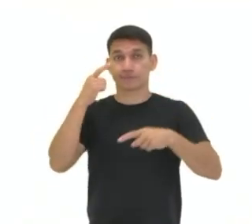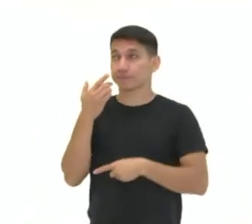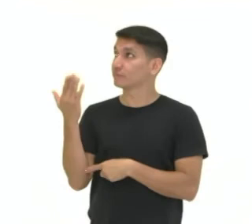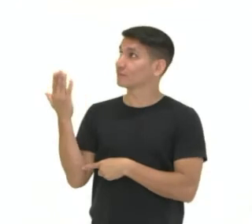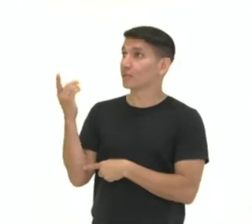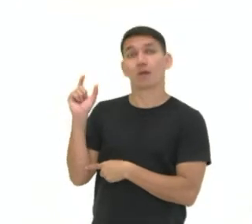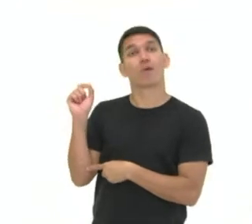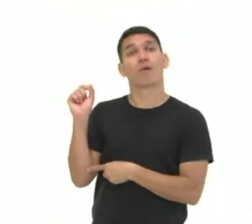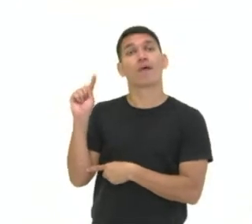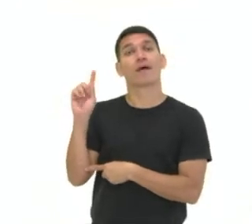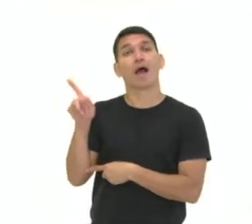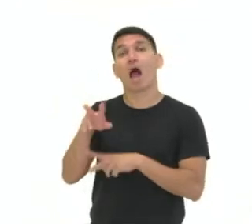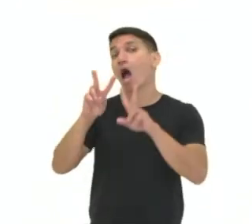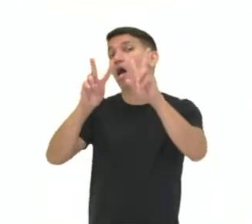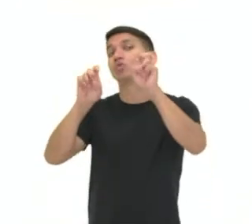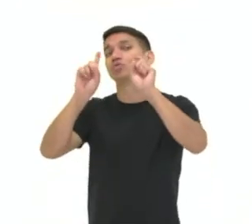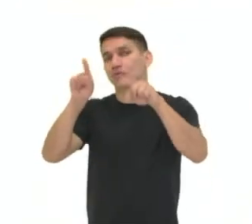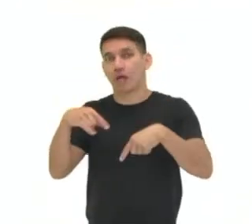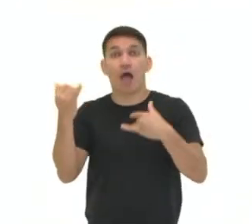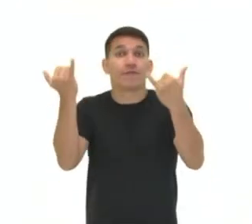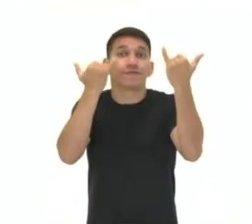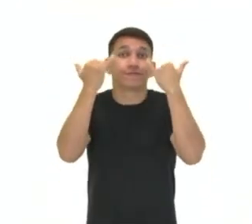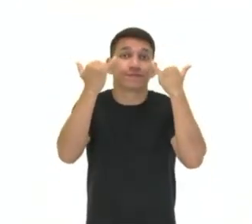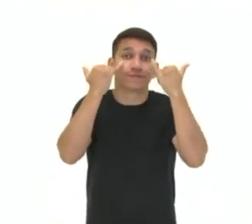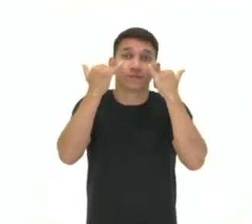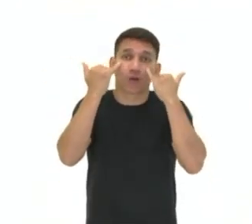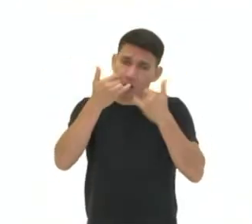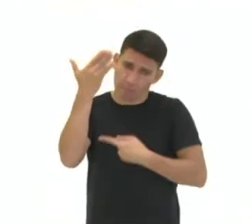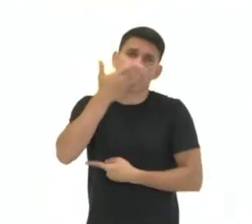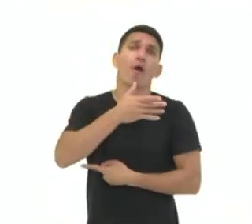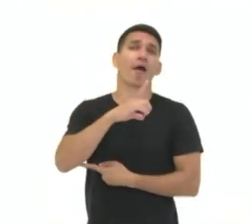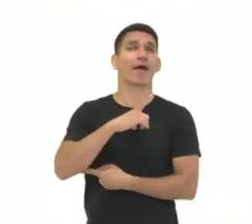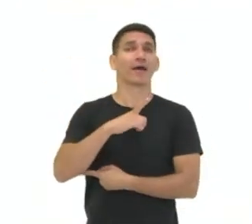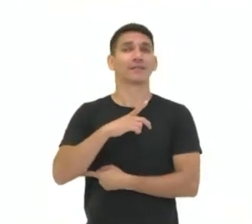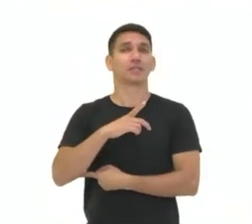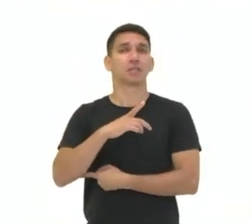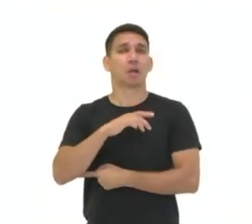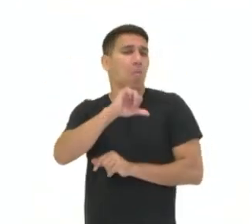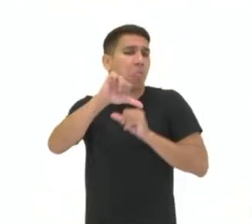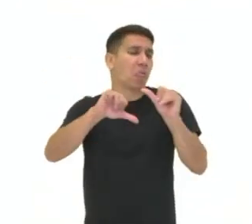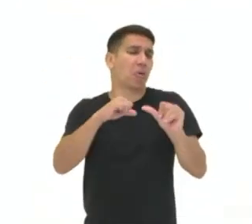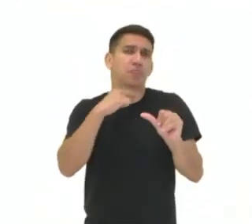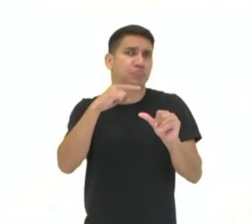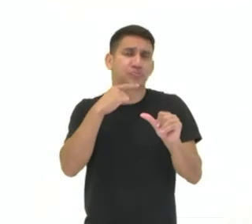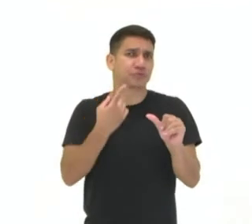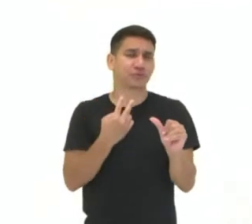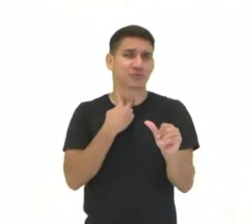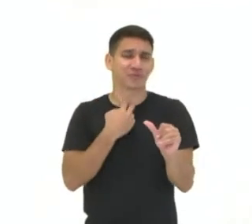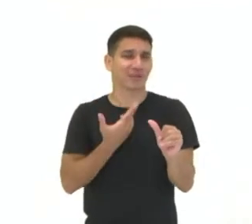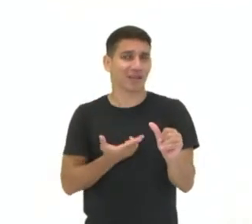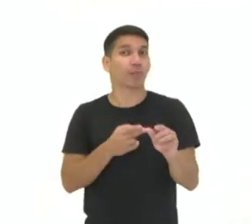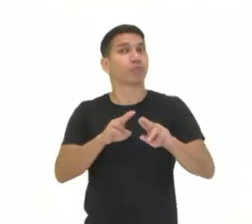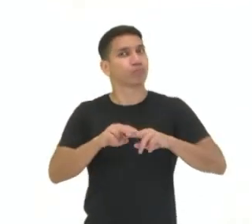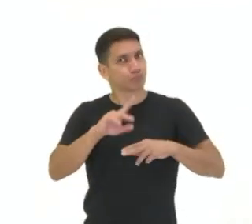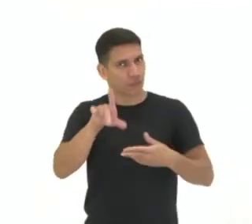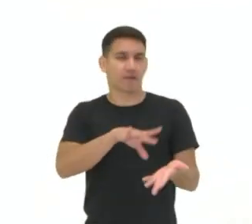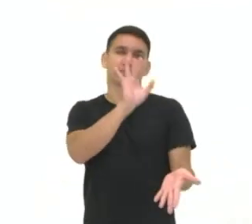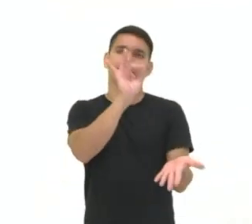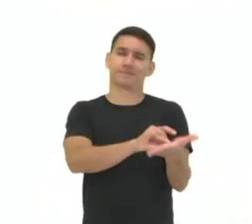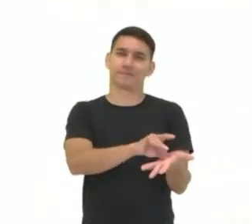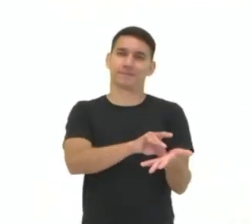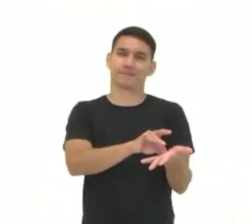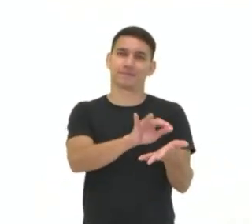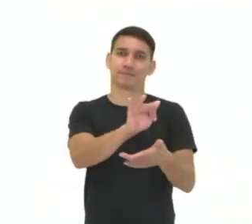aqui, trata-se de informações comprovadas, que não podem ser modificadas. Então, eu posso chamar isso